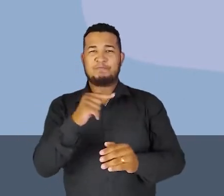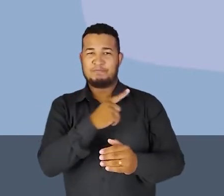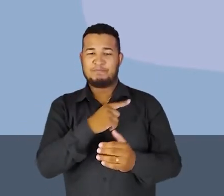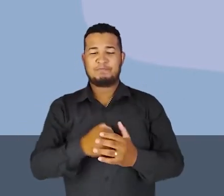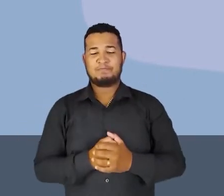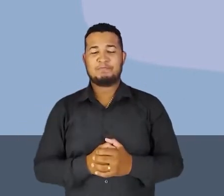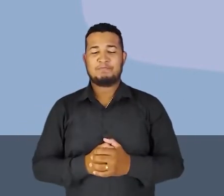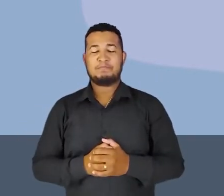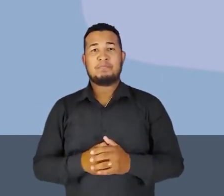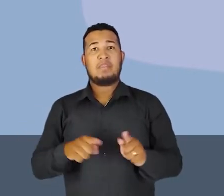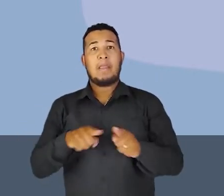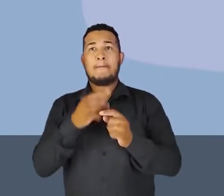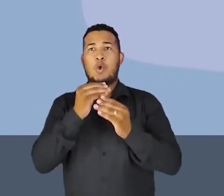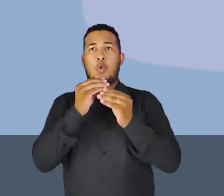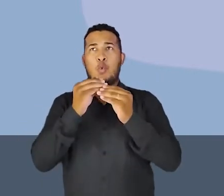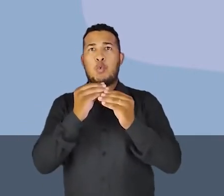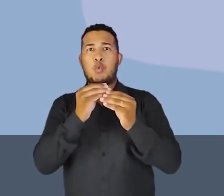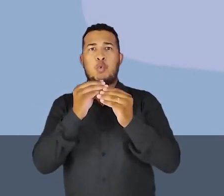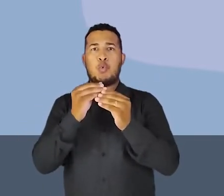essas flautas de ossos.